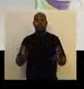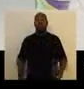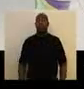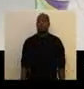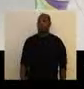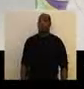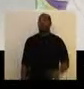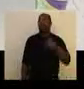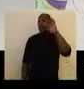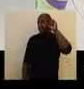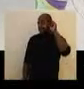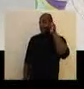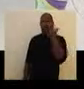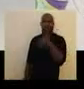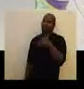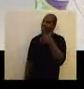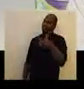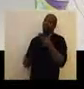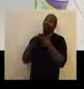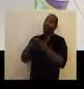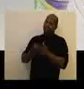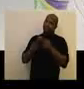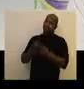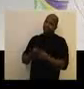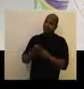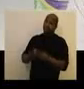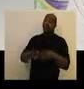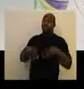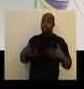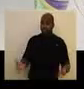Então, para mim, se comunicar